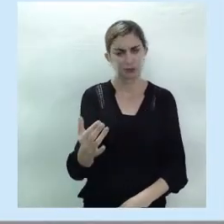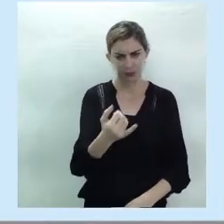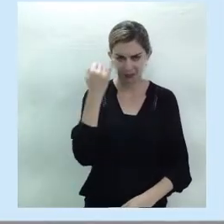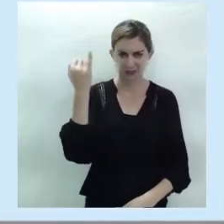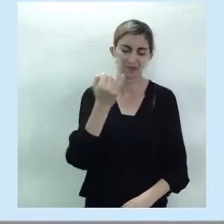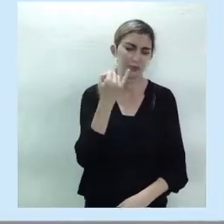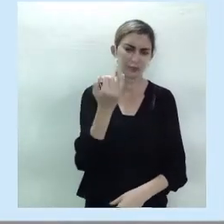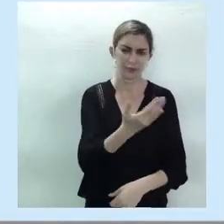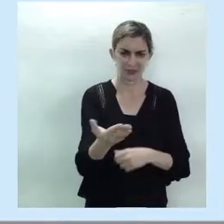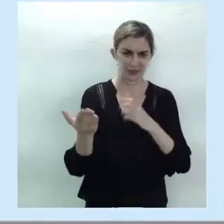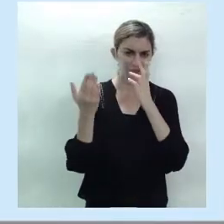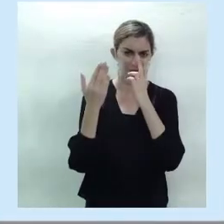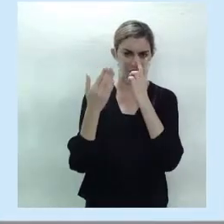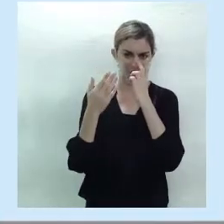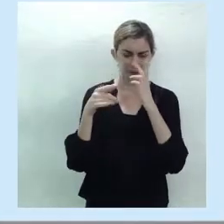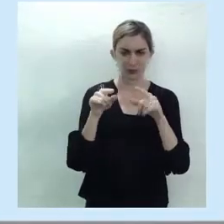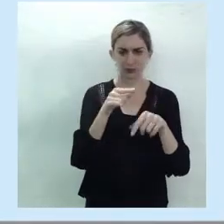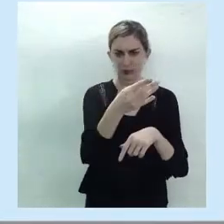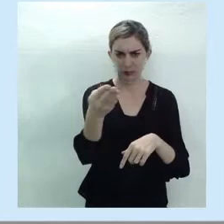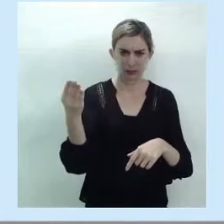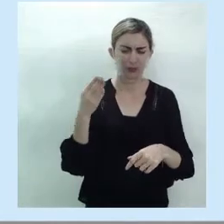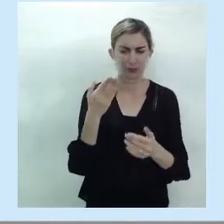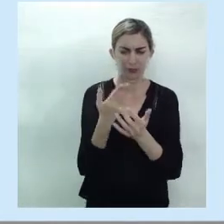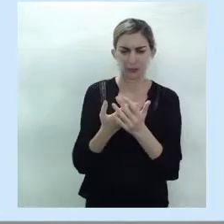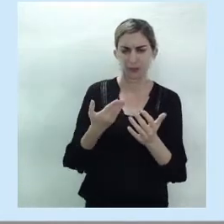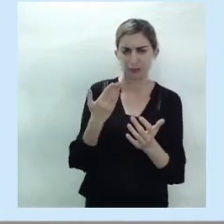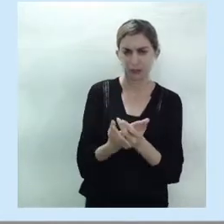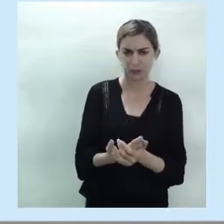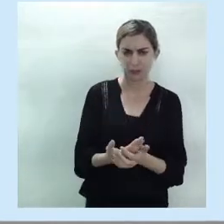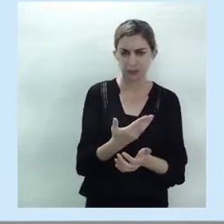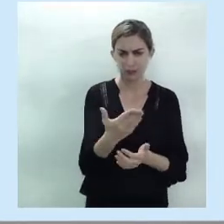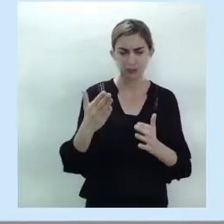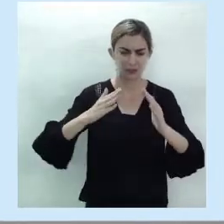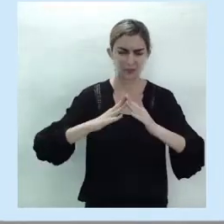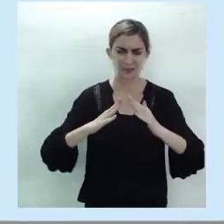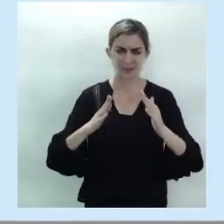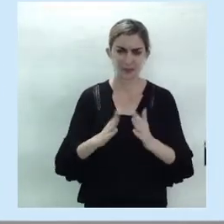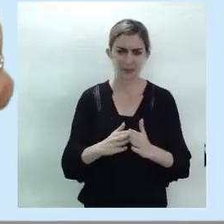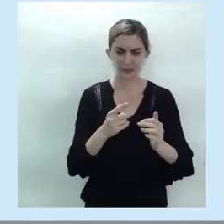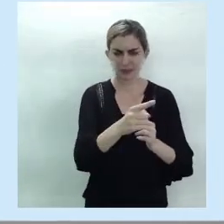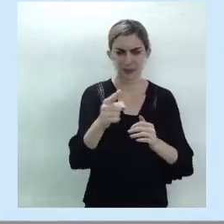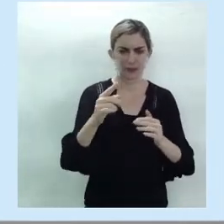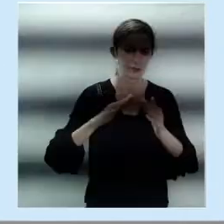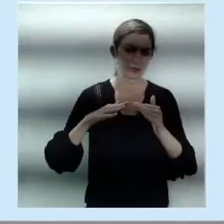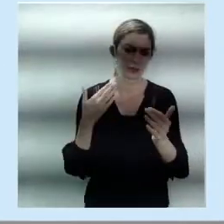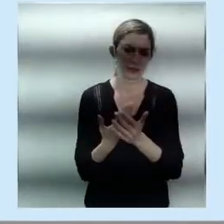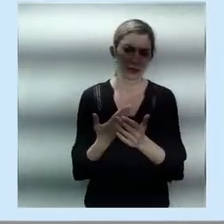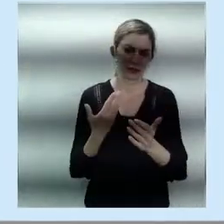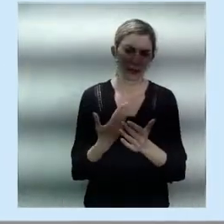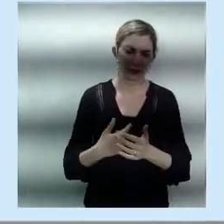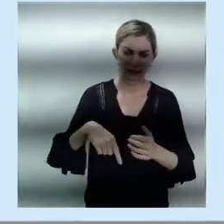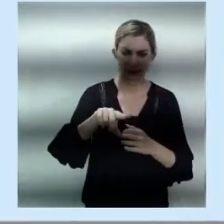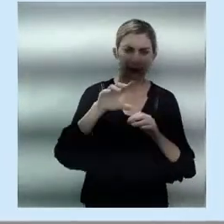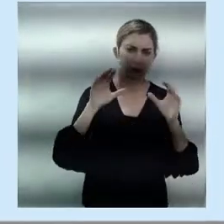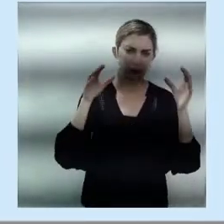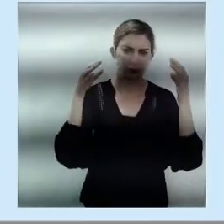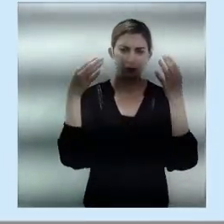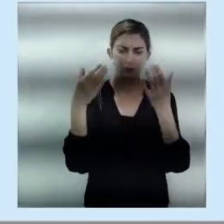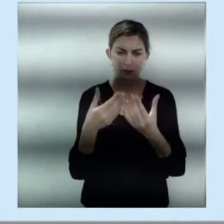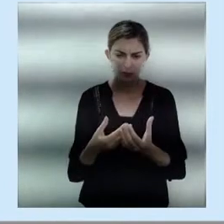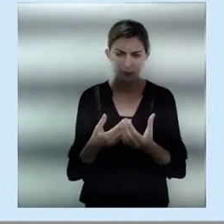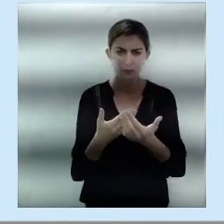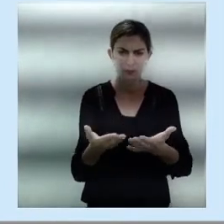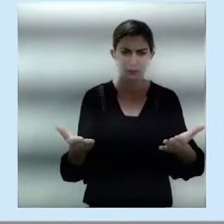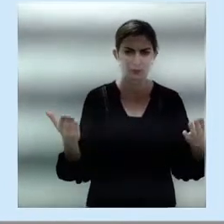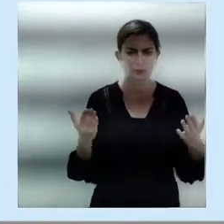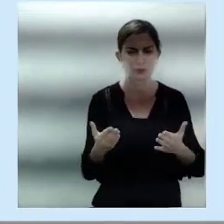é importante. E é importante para você, estudante, em sua casa, em sua escola, em sua